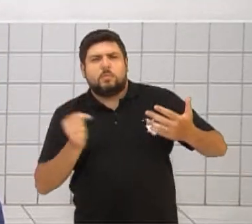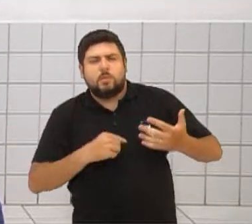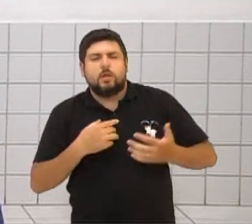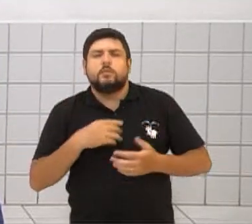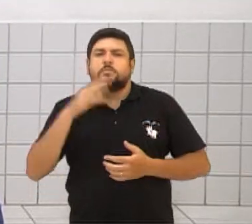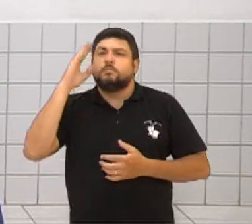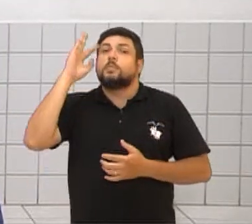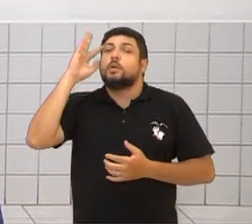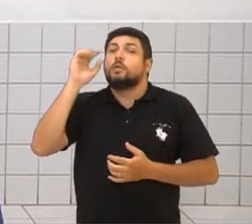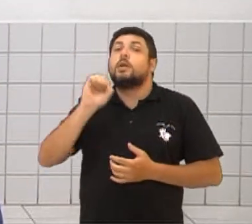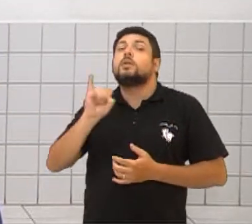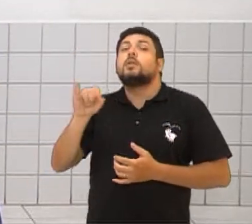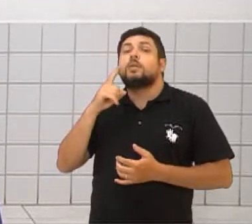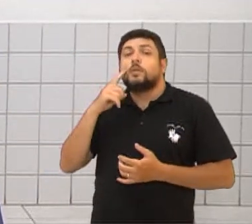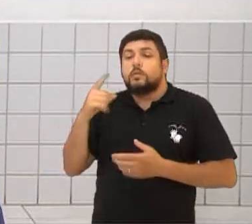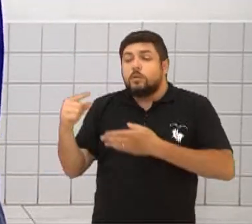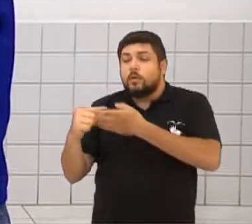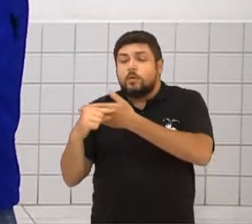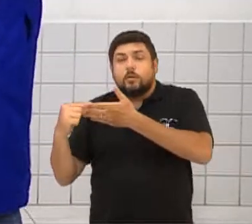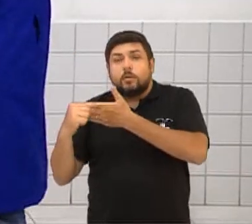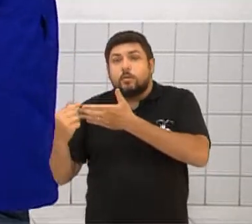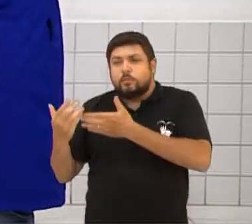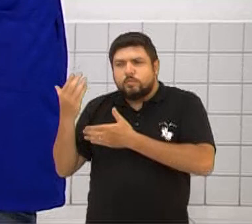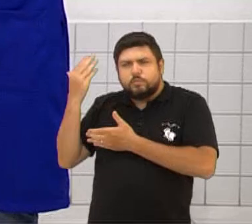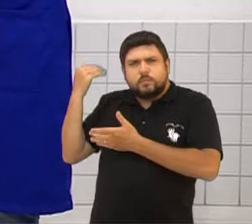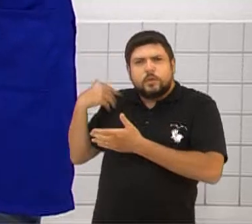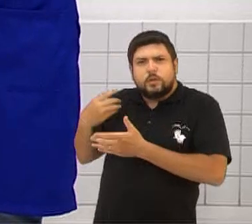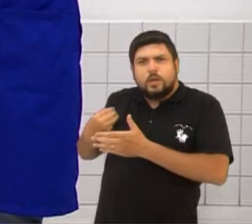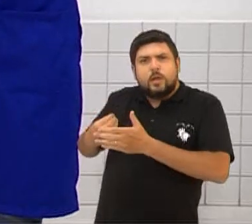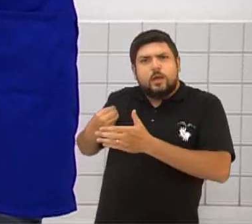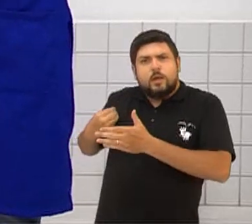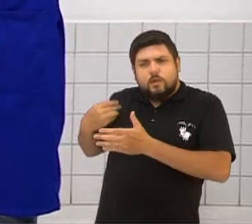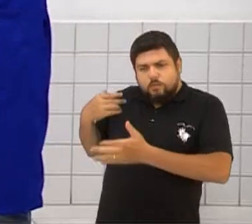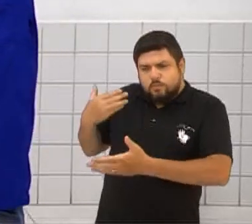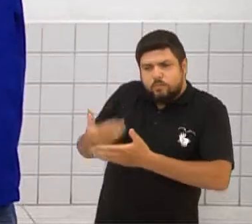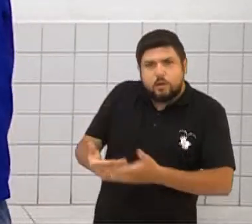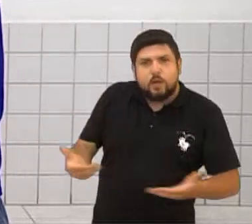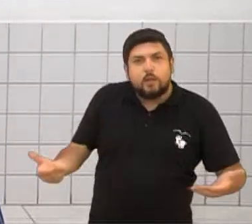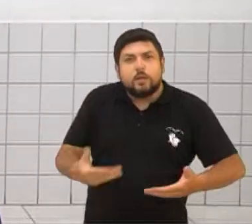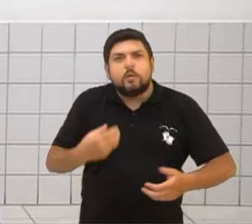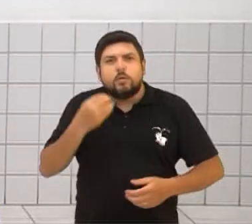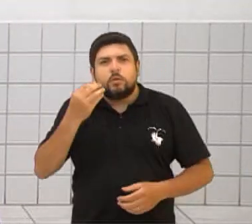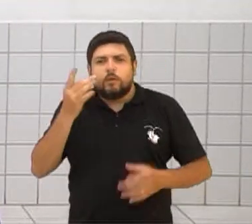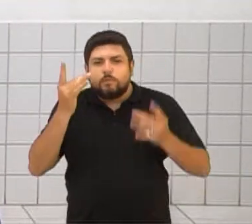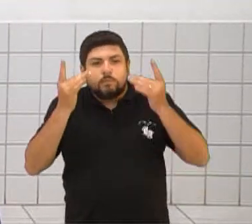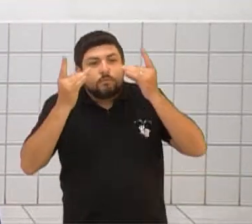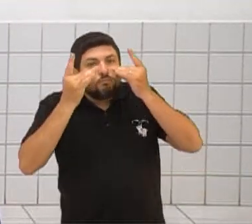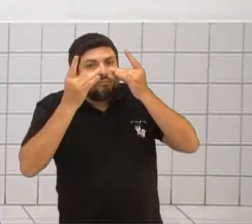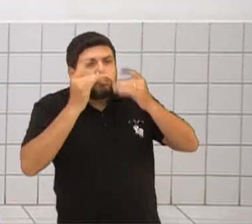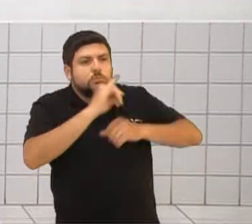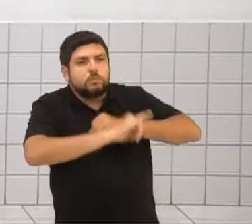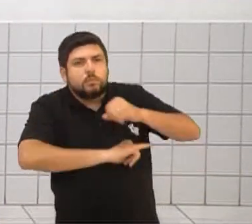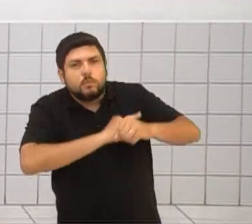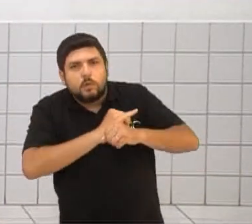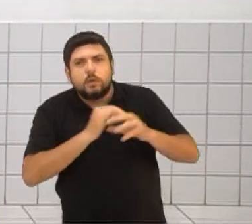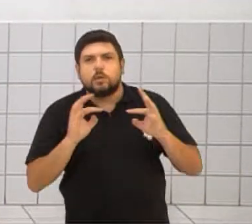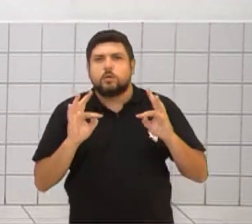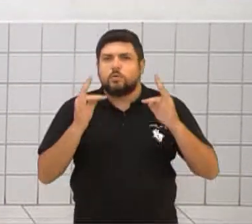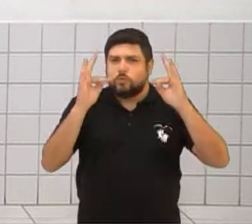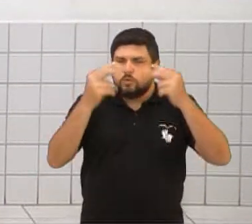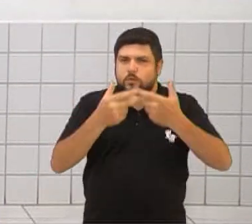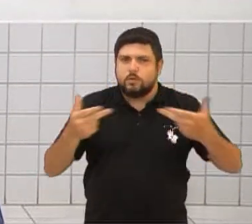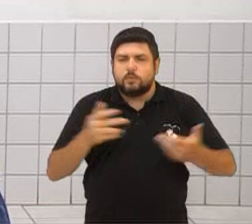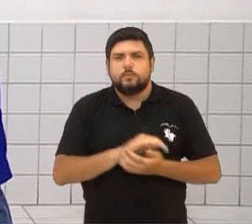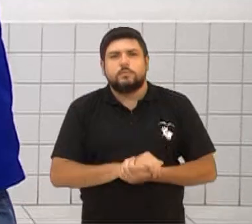a gente perceber que esses autores aí nem tinham esse panorama da internet, da tecnologia. Olha, aí temos aí